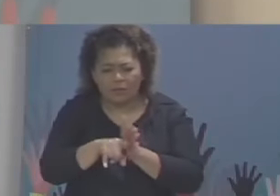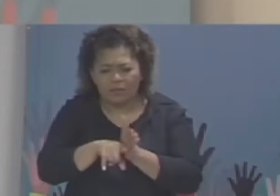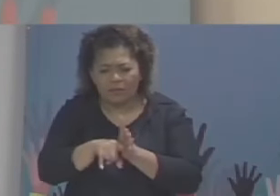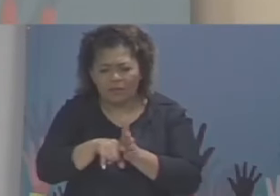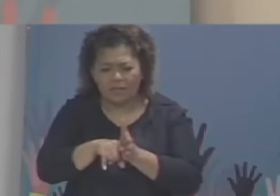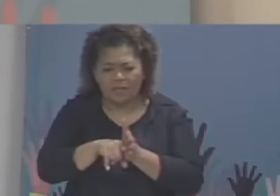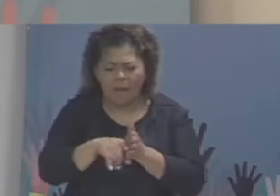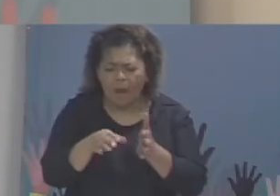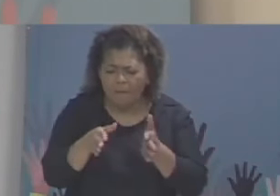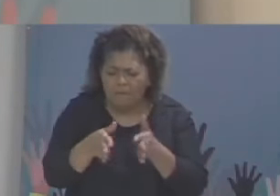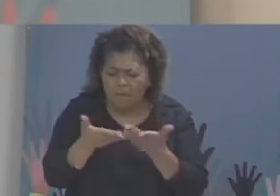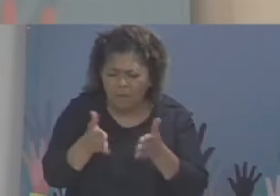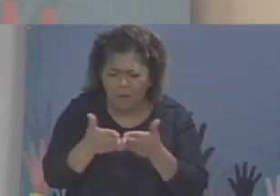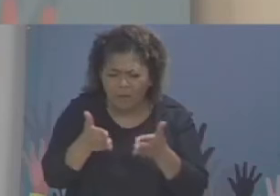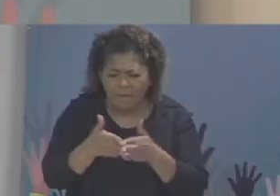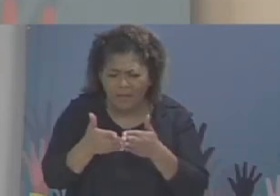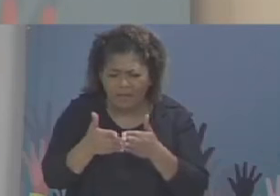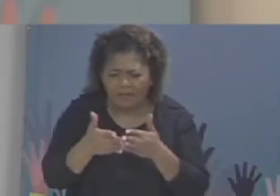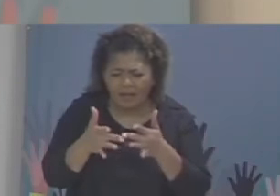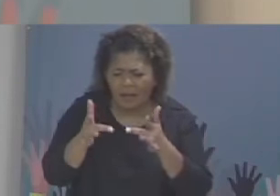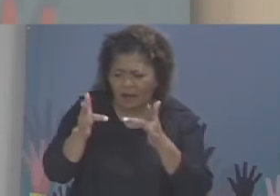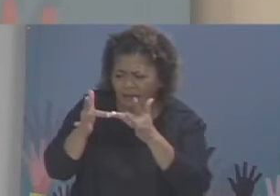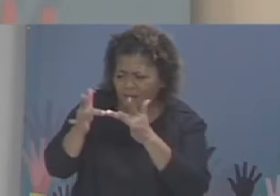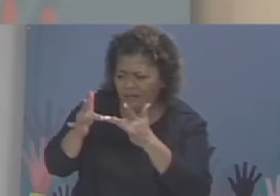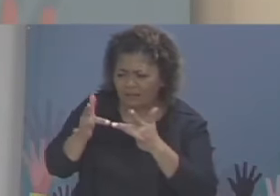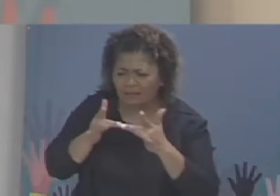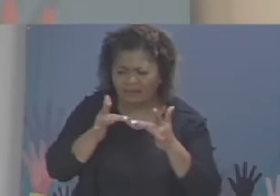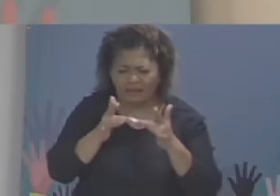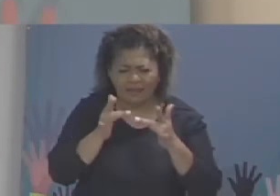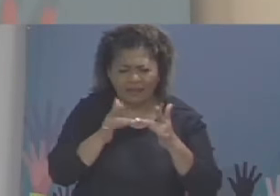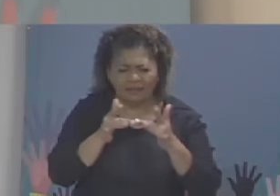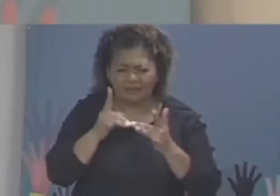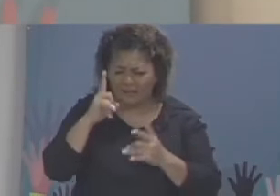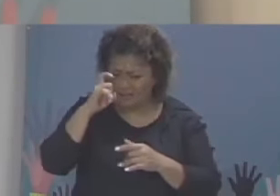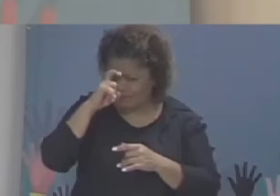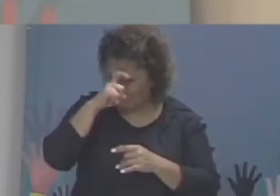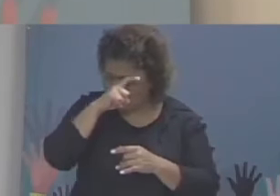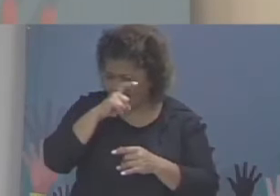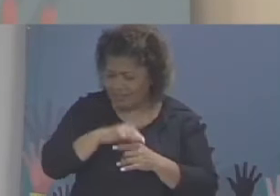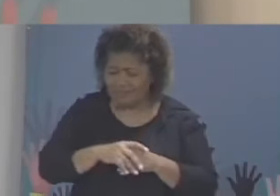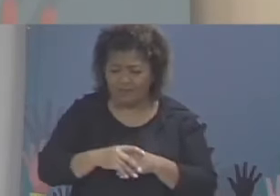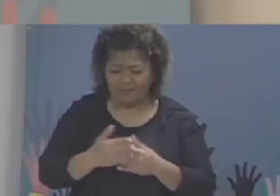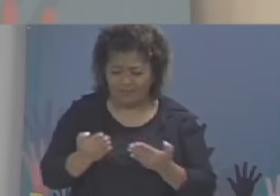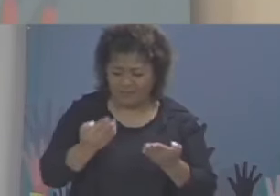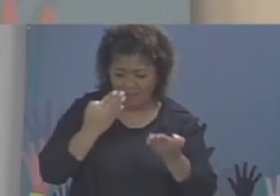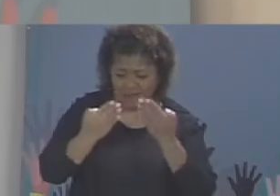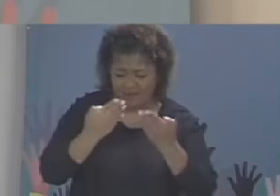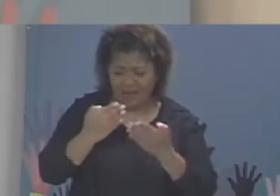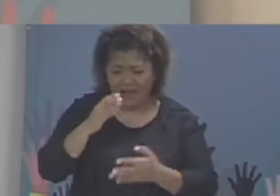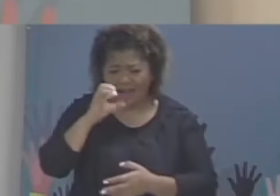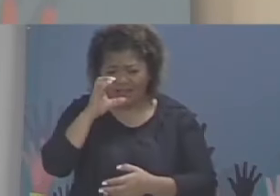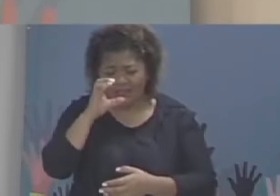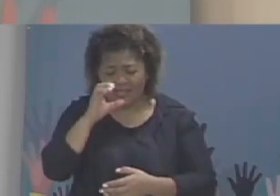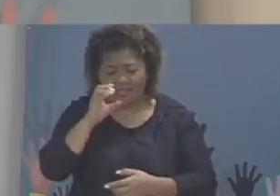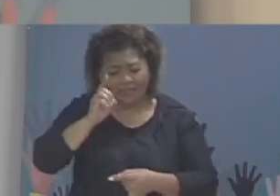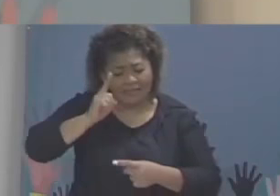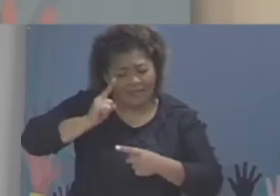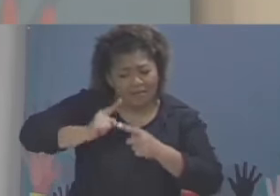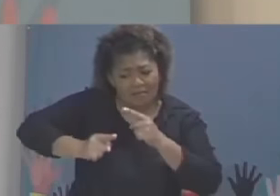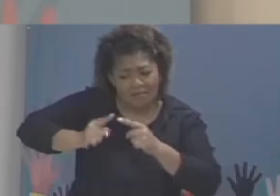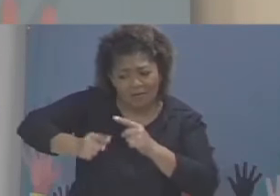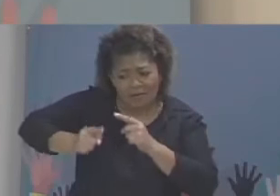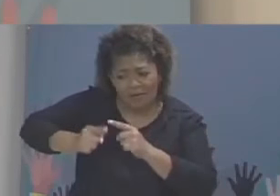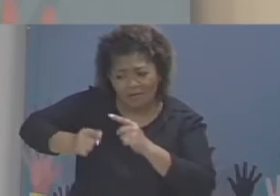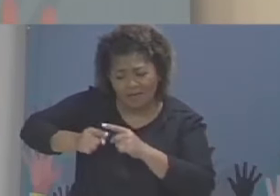inteligência, em alguns aspectos cognitivos. Locais pobres, as pessoas tendem a ter uma dificuldade. A gente tem que utilizar a ciência para combater e para